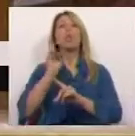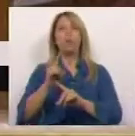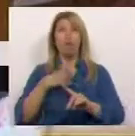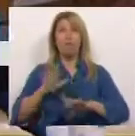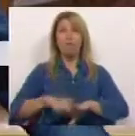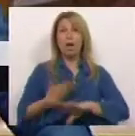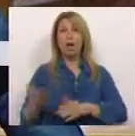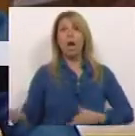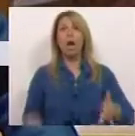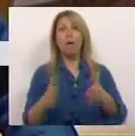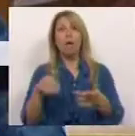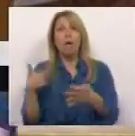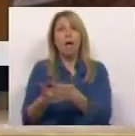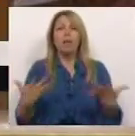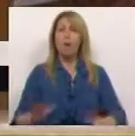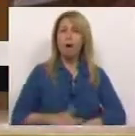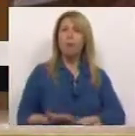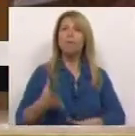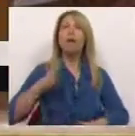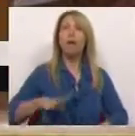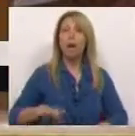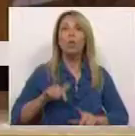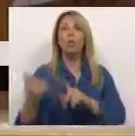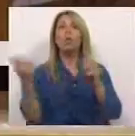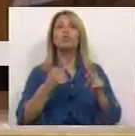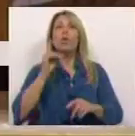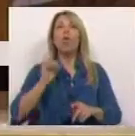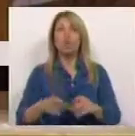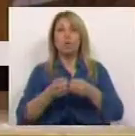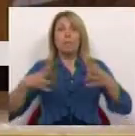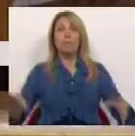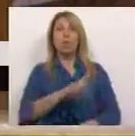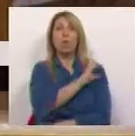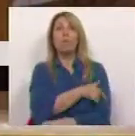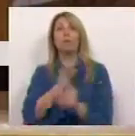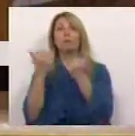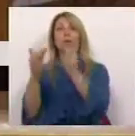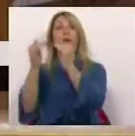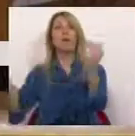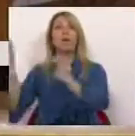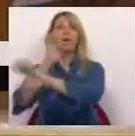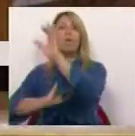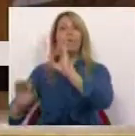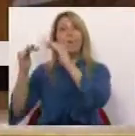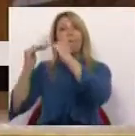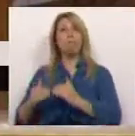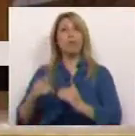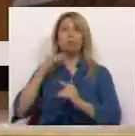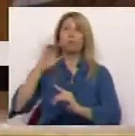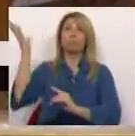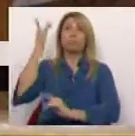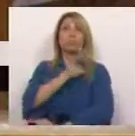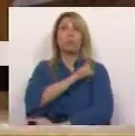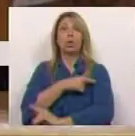aqui. E o que hoje se discute é o aumento das competências atribuídas a nível europeu, ou seja, menos soberania para os